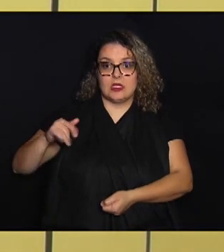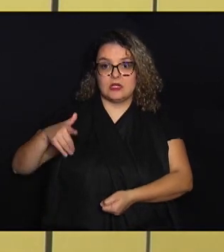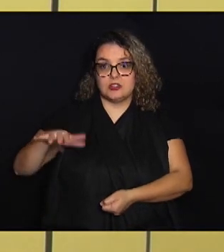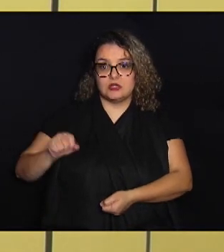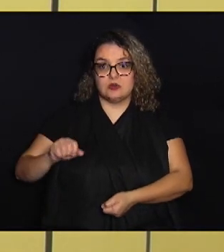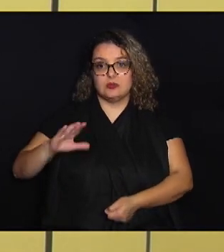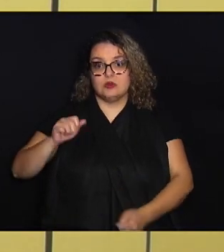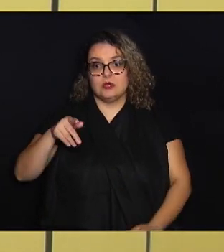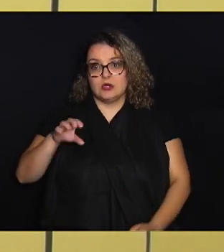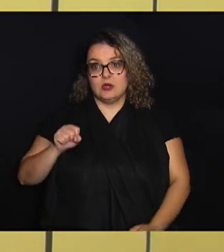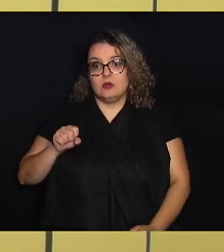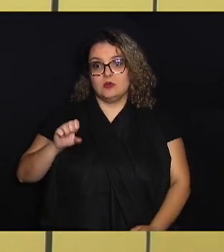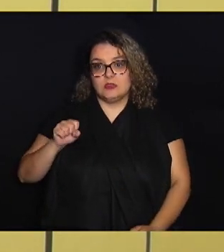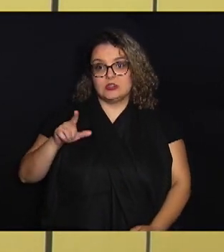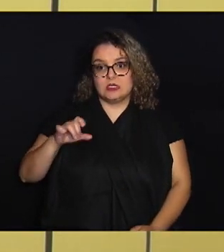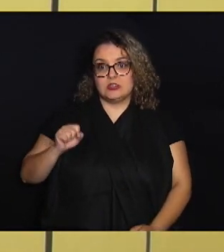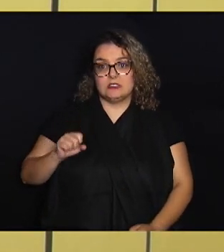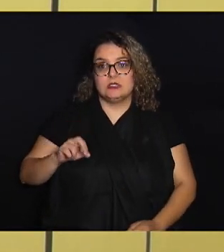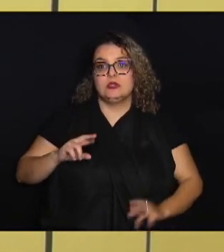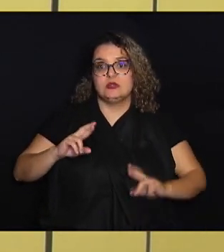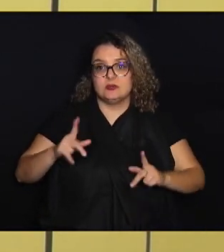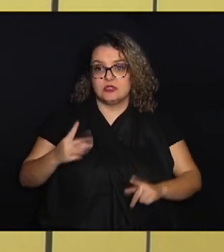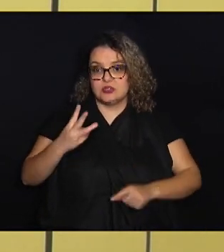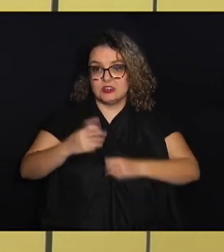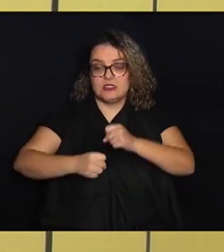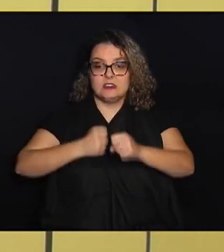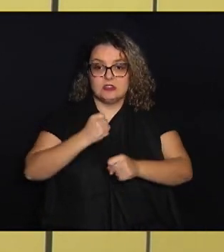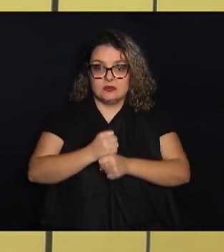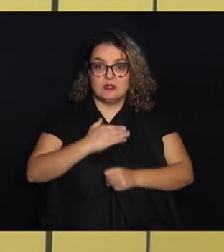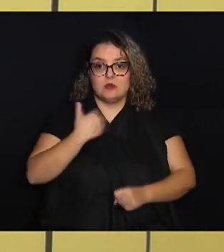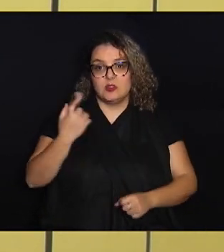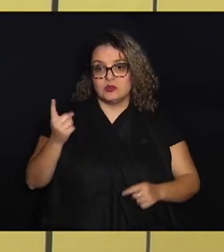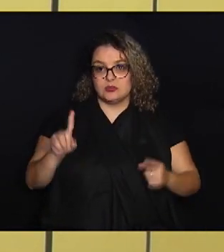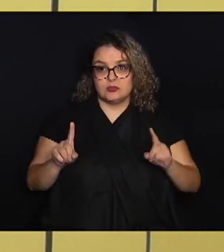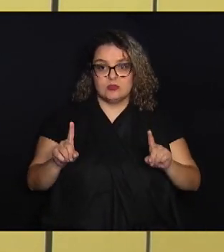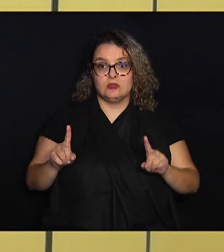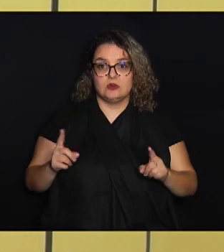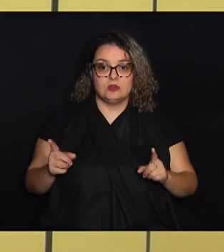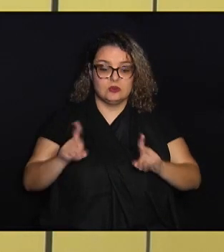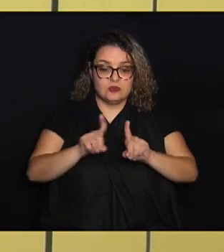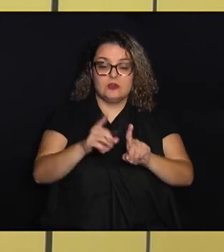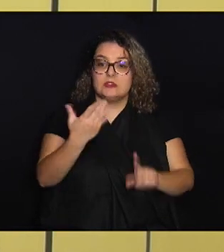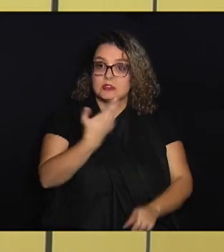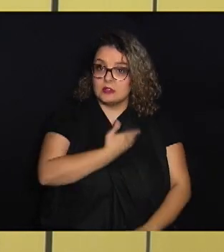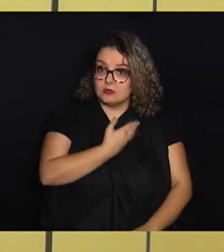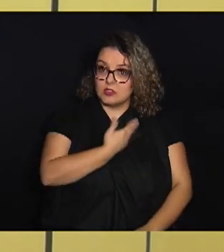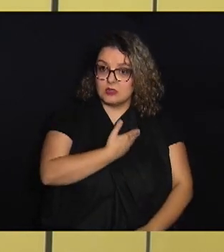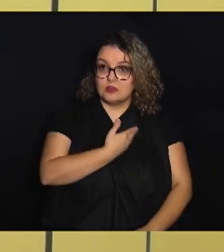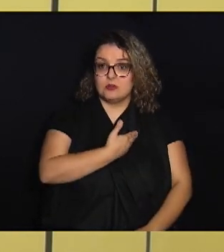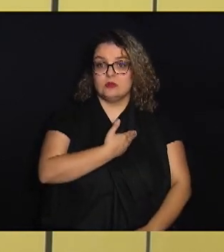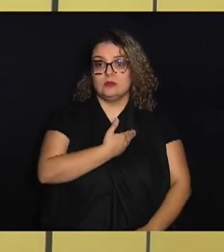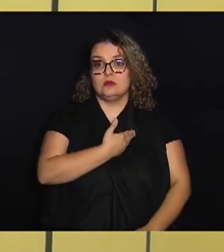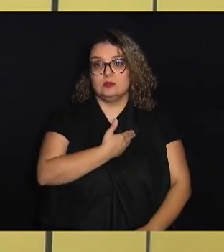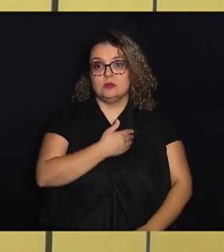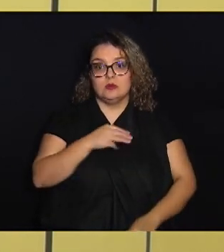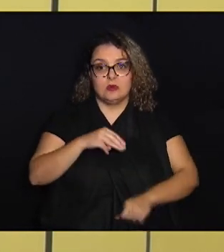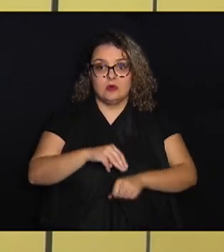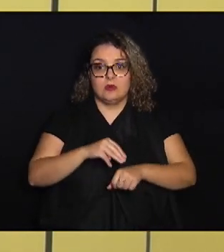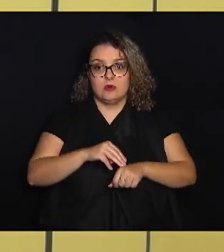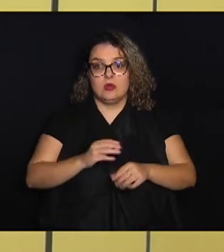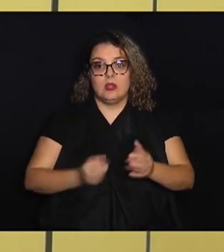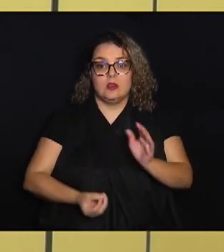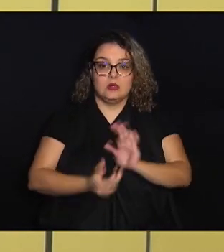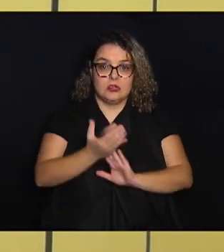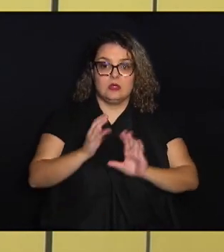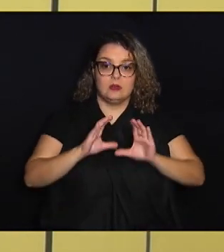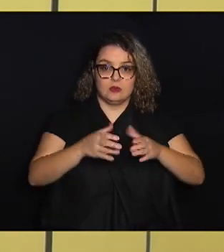dois têm 3 anos de diferença da morte de um para o outro. E os dois eram muito amigos, né? Muito amigos, membros do mesmo partido, ajudaram a fundar